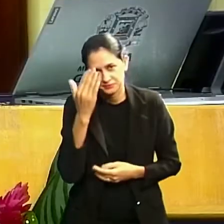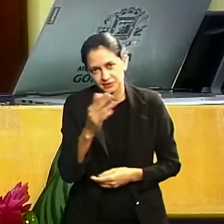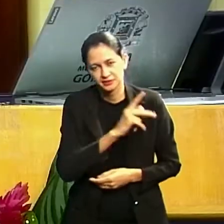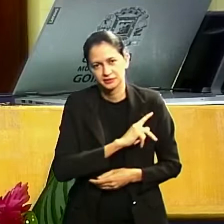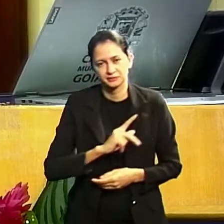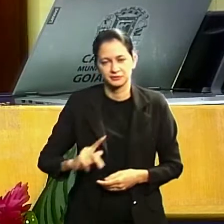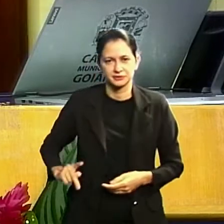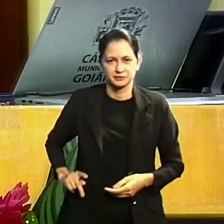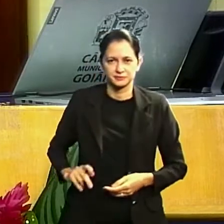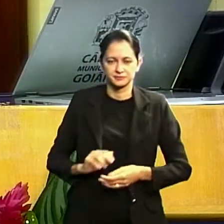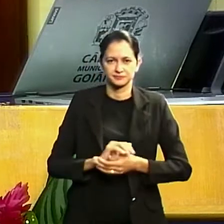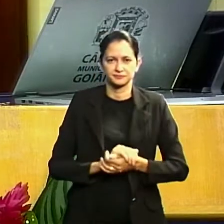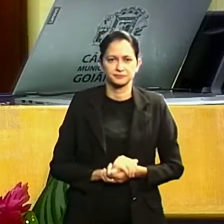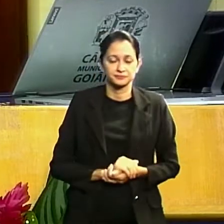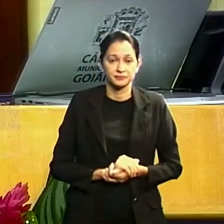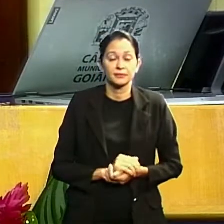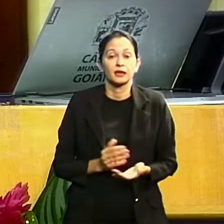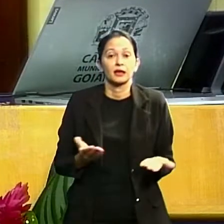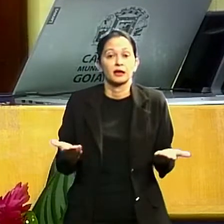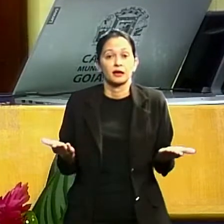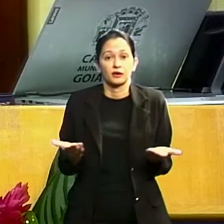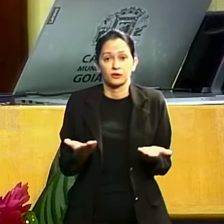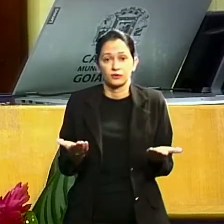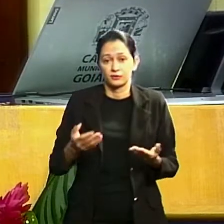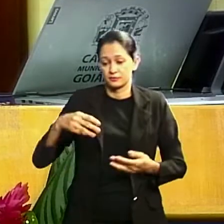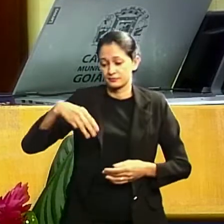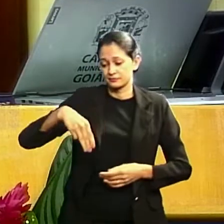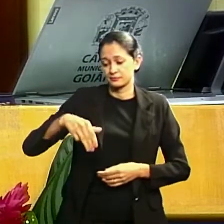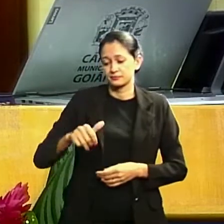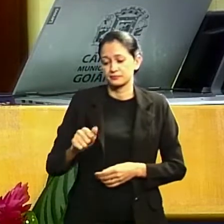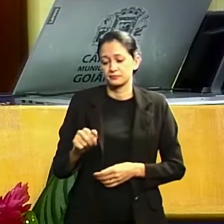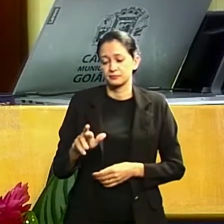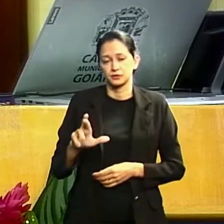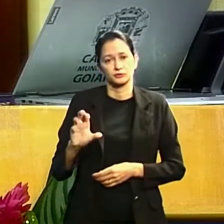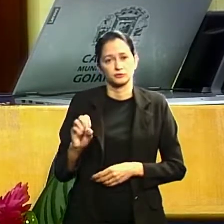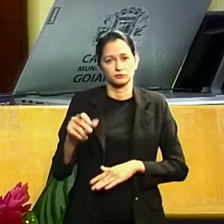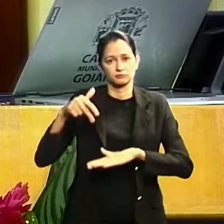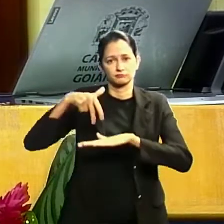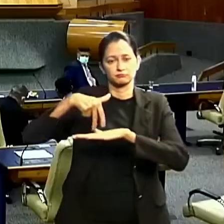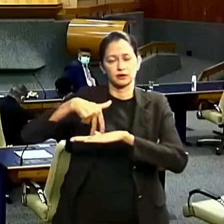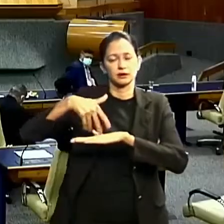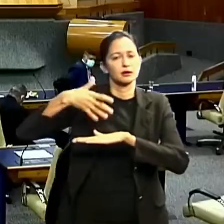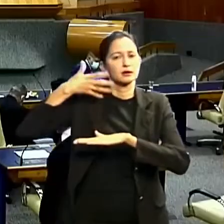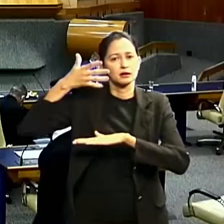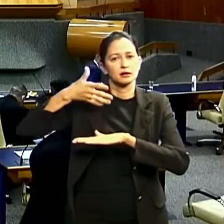Com a palavra, vereador Mauro Rubem. 10 minutos com direito à parte.